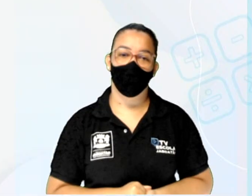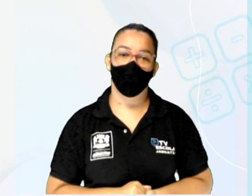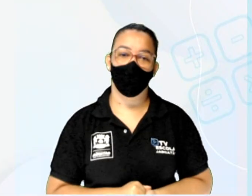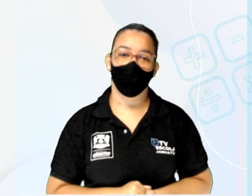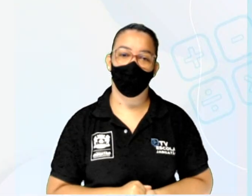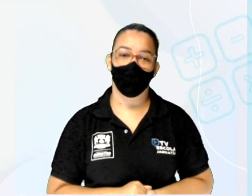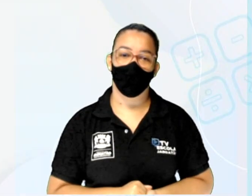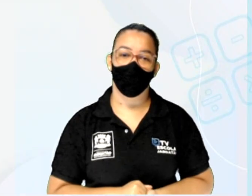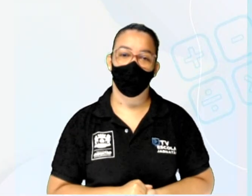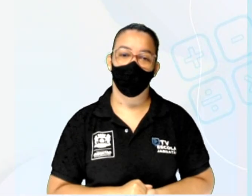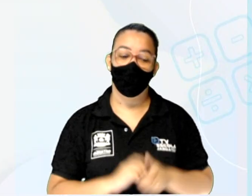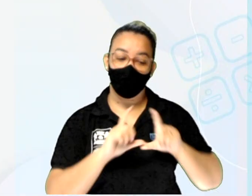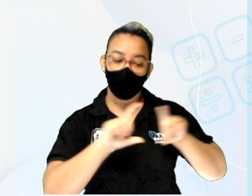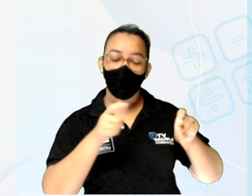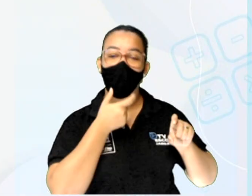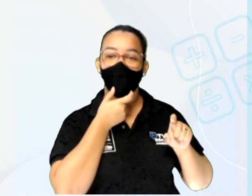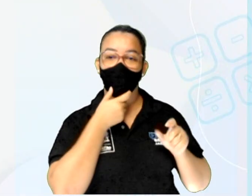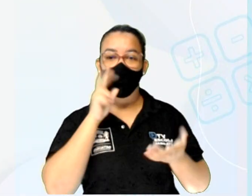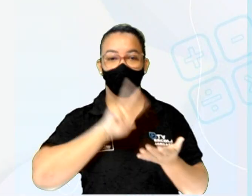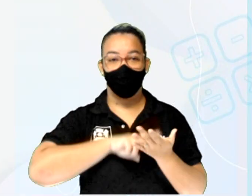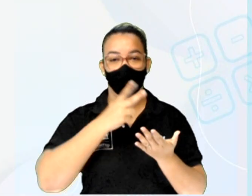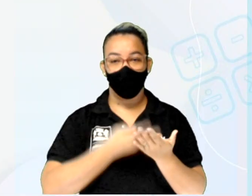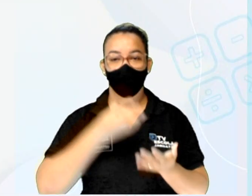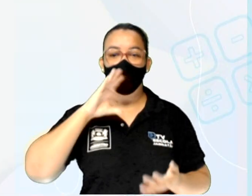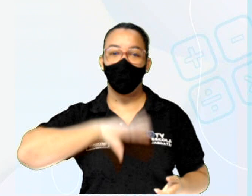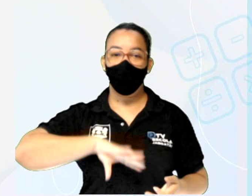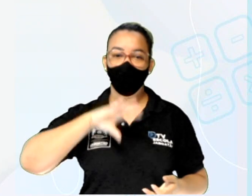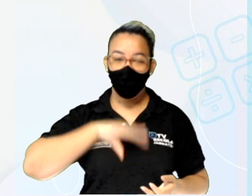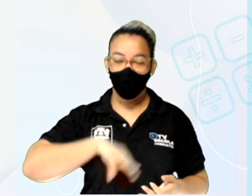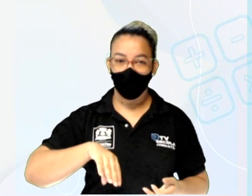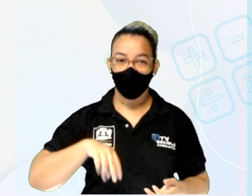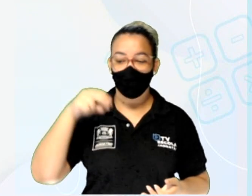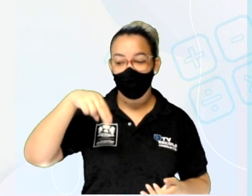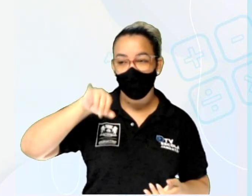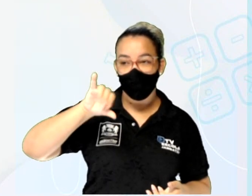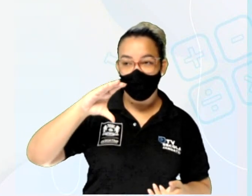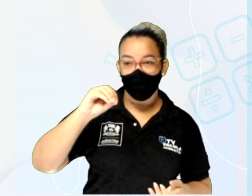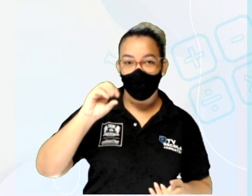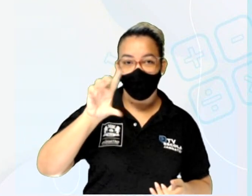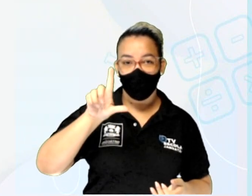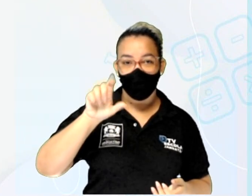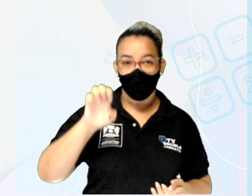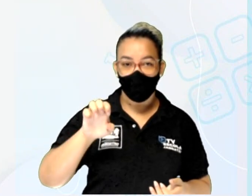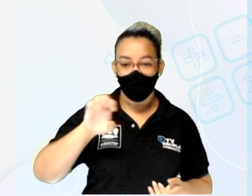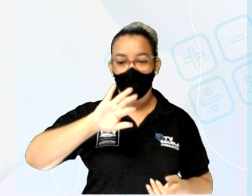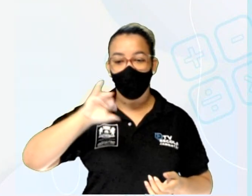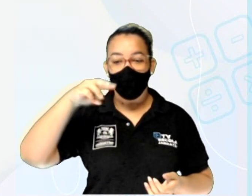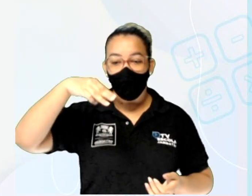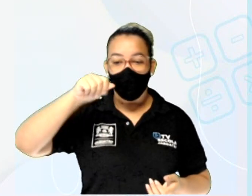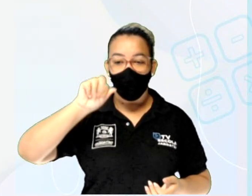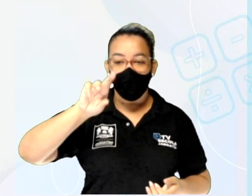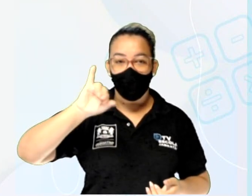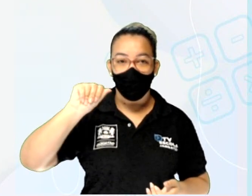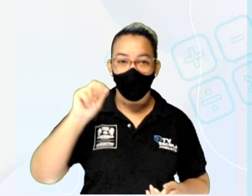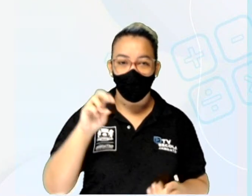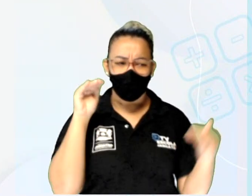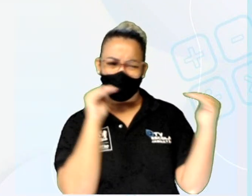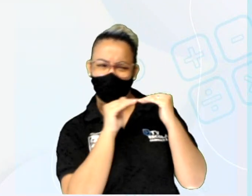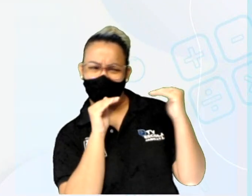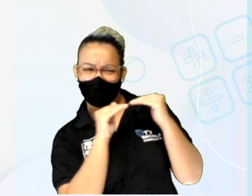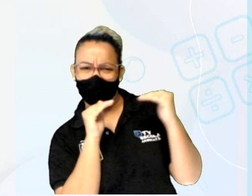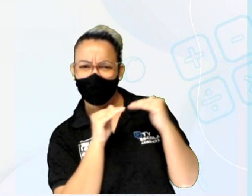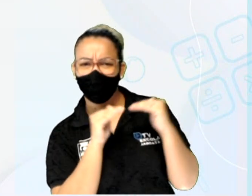Did Nicole and Mariana agree with each other? Nicole e Mariana concordaram entre